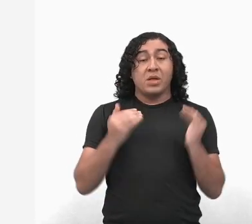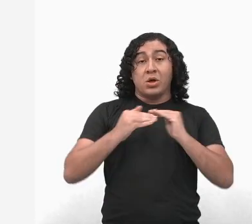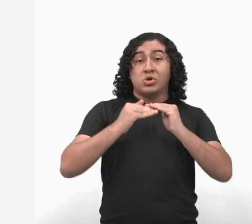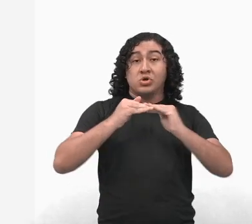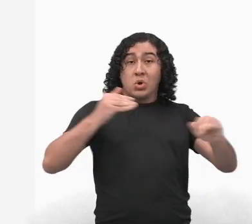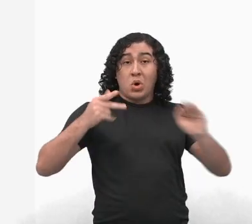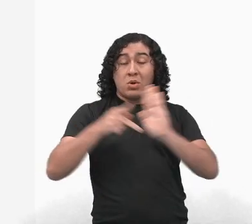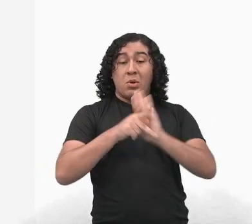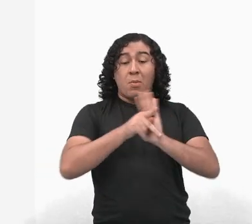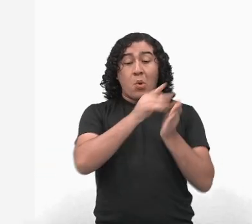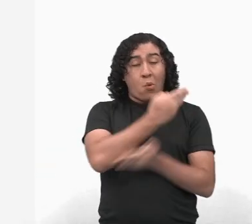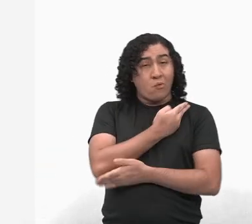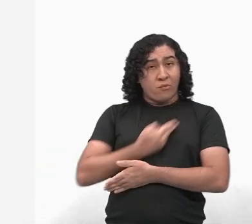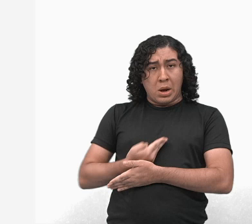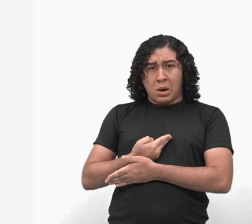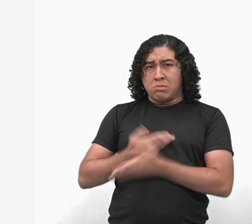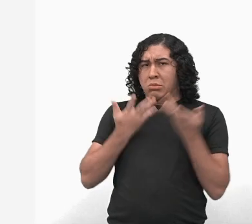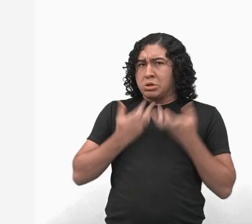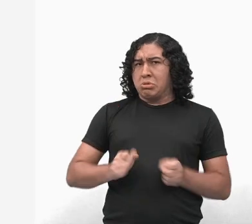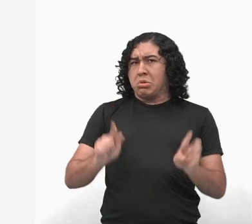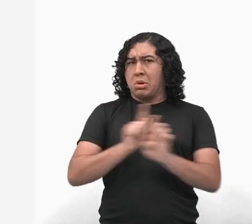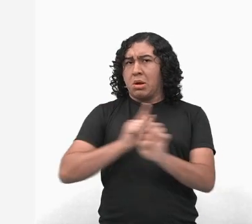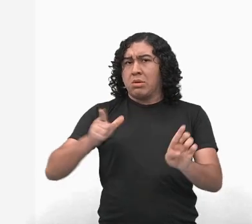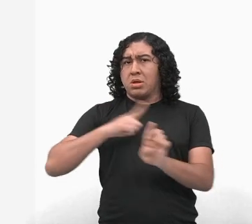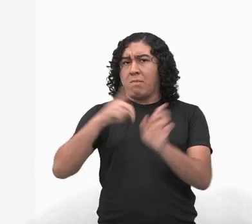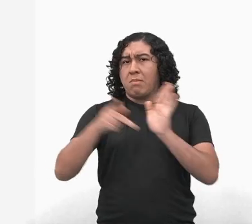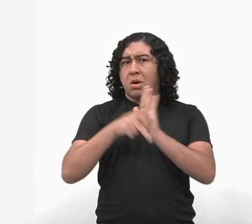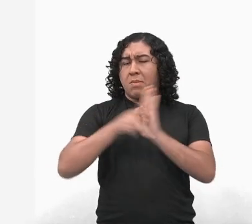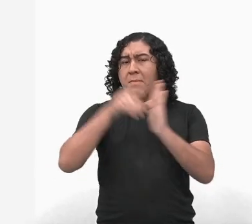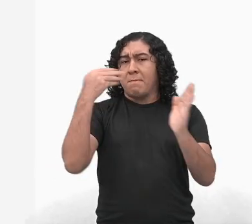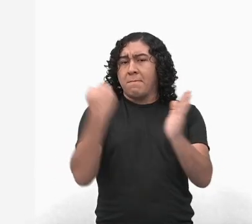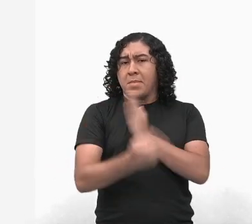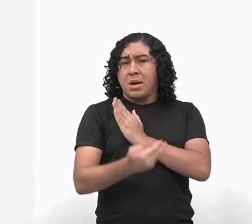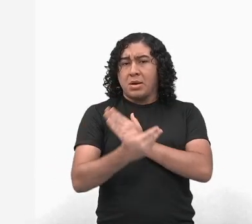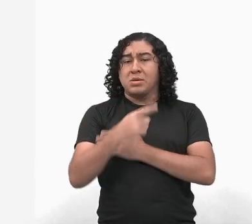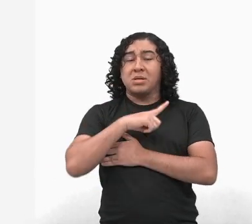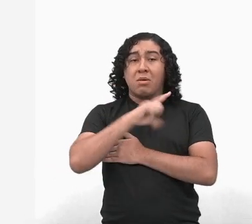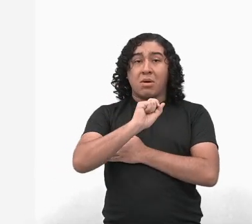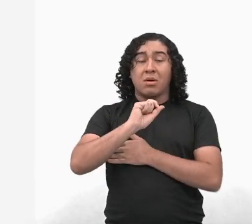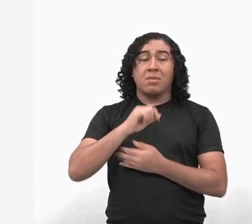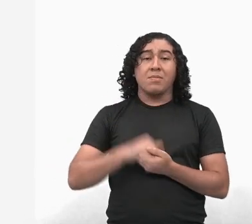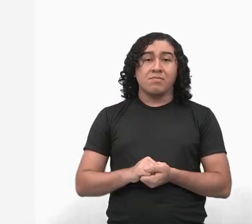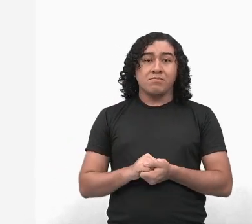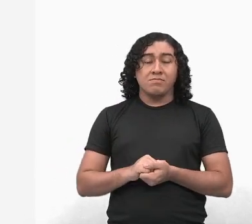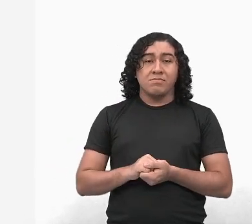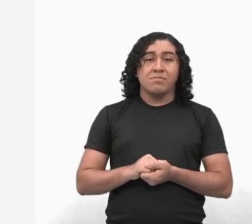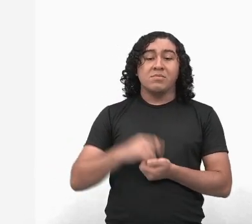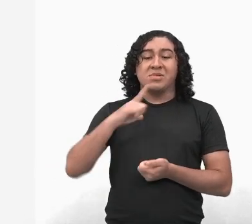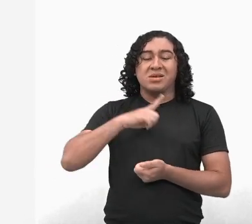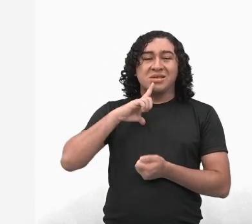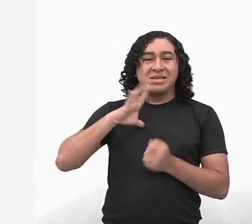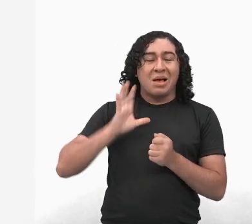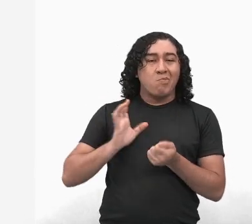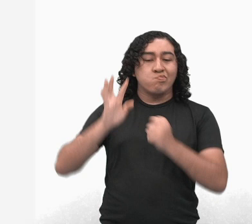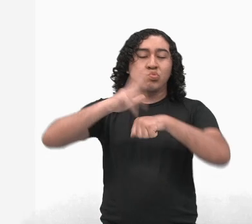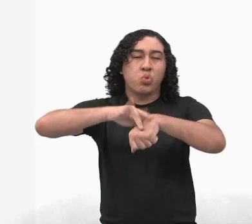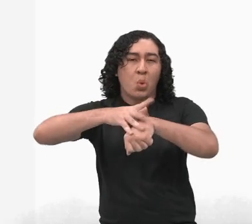do governo de assumir os prejuízos causados por uma praga de carrapatos que atacou o gado da região lá no ano